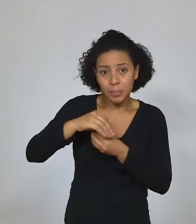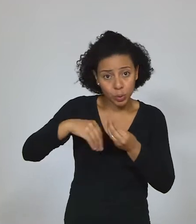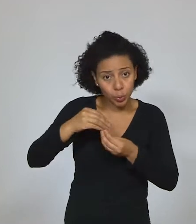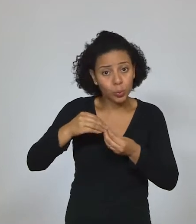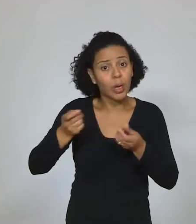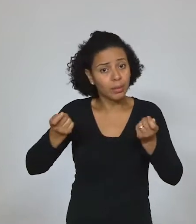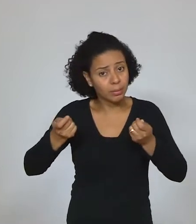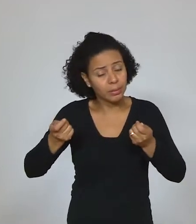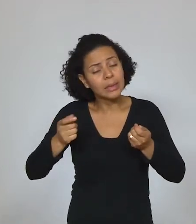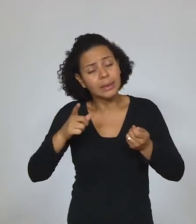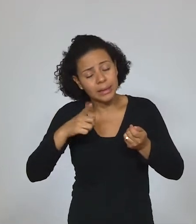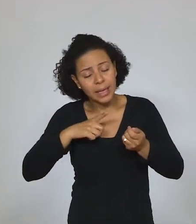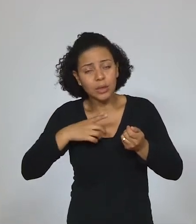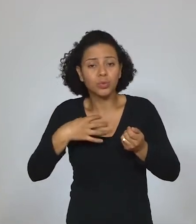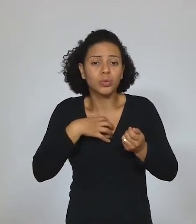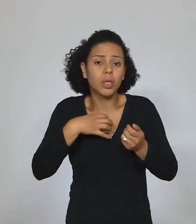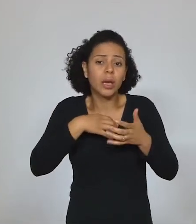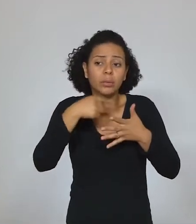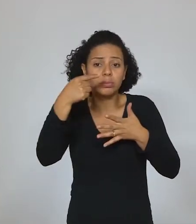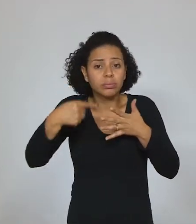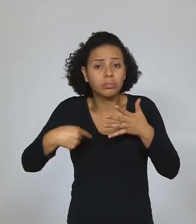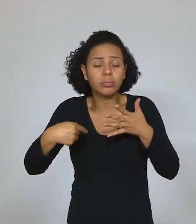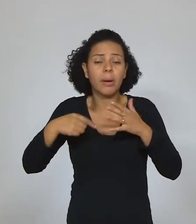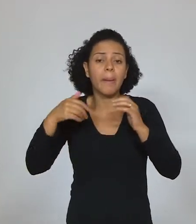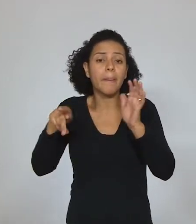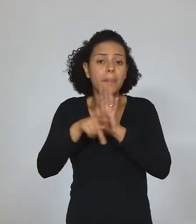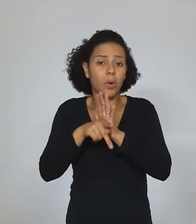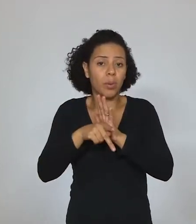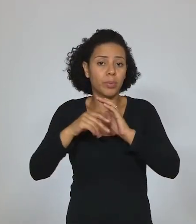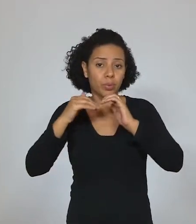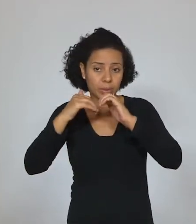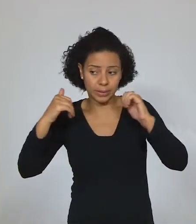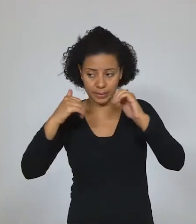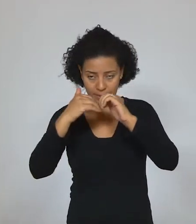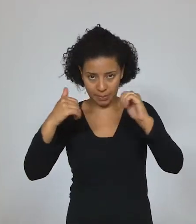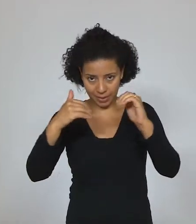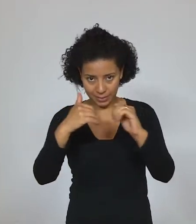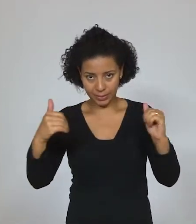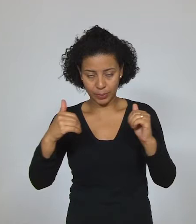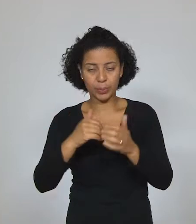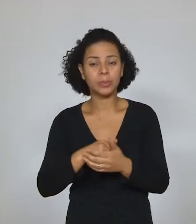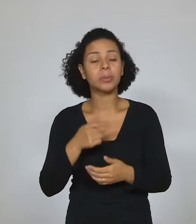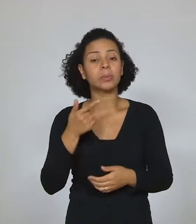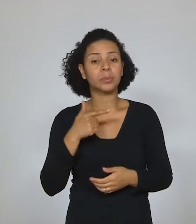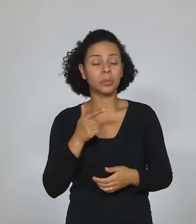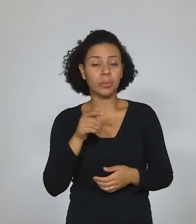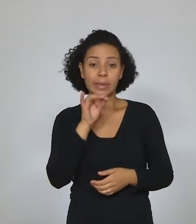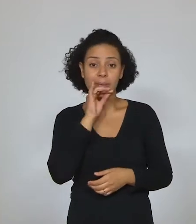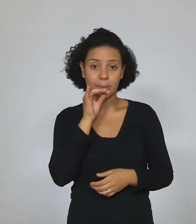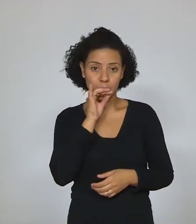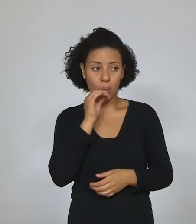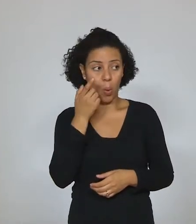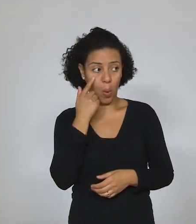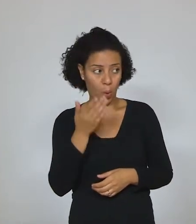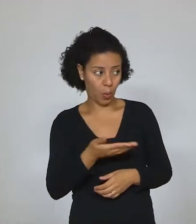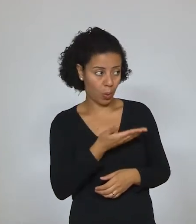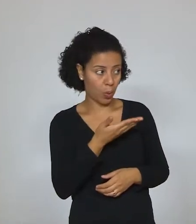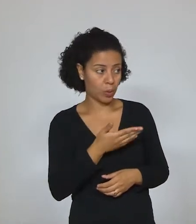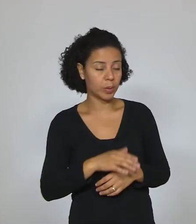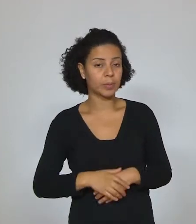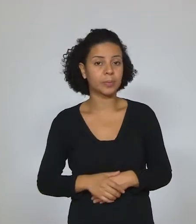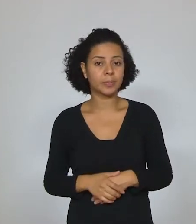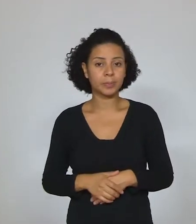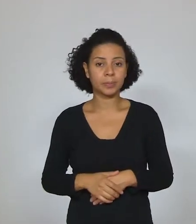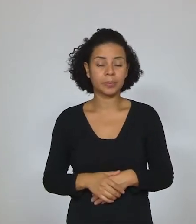E a separação de misturas, ela é aplicada a todo momento pela humanidade. Pensa um pouquinho, nas estações de tratamento de